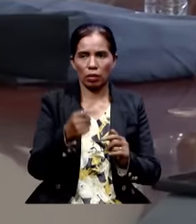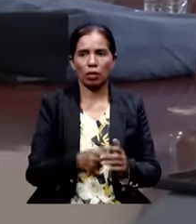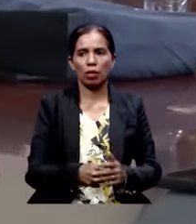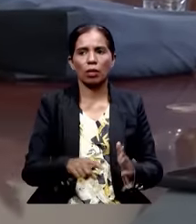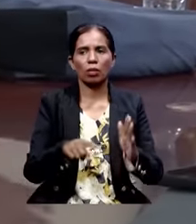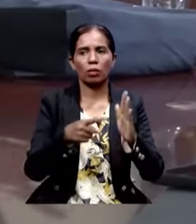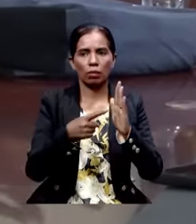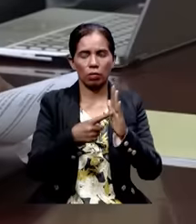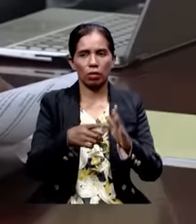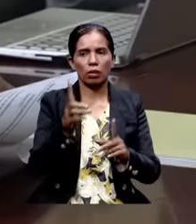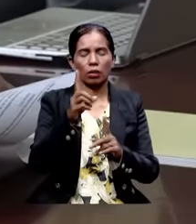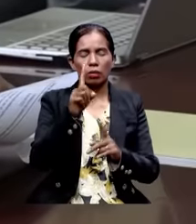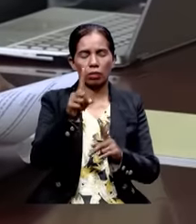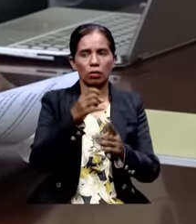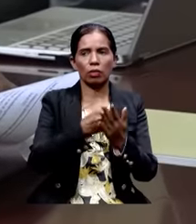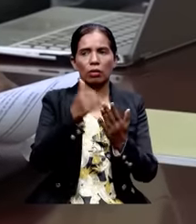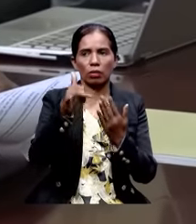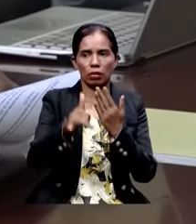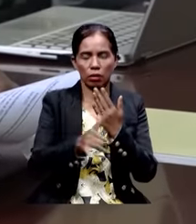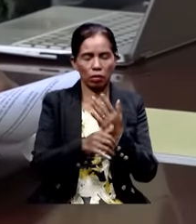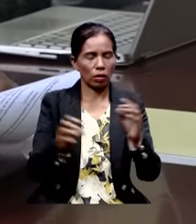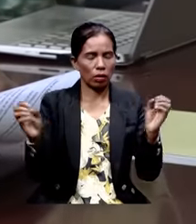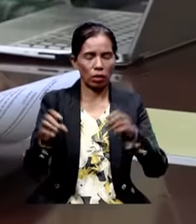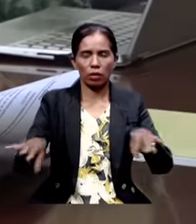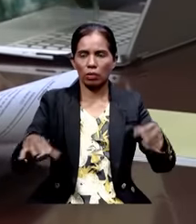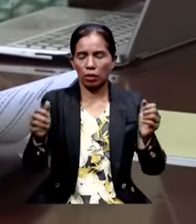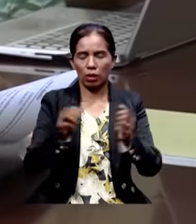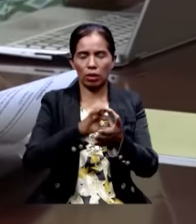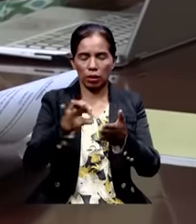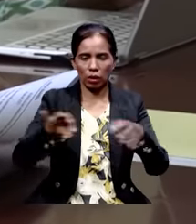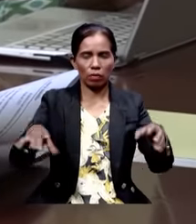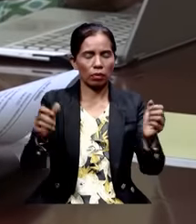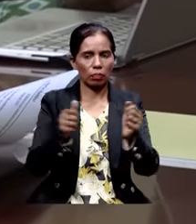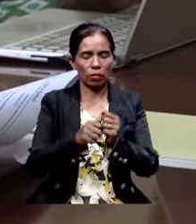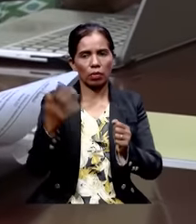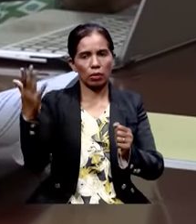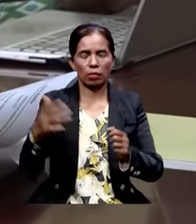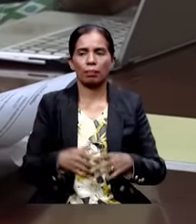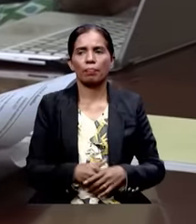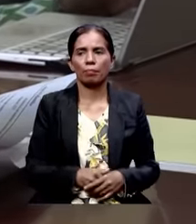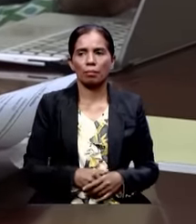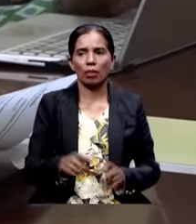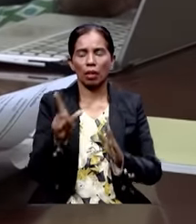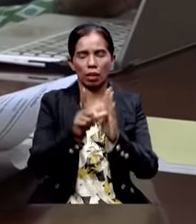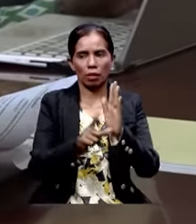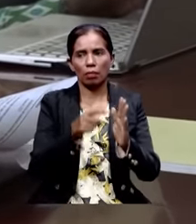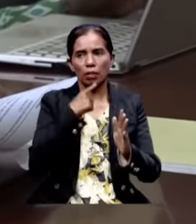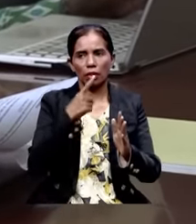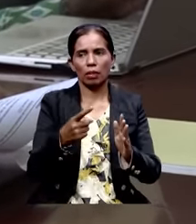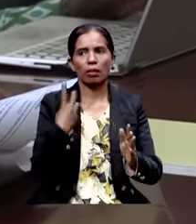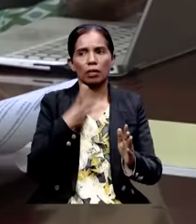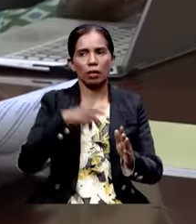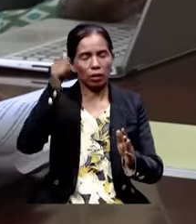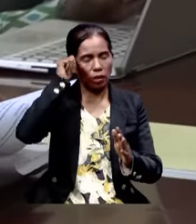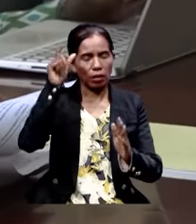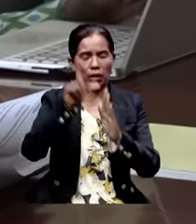Começa aí de 1 de junho, né, lá ia ter contrato, a contratação pessoal de sente ia na escola, ita ne. Lei ini mengatakan itu bahawa analisis yang dikredit